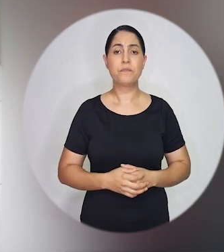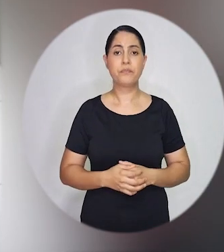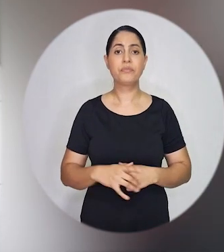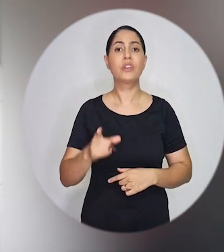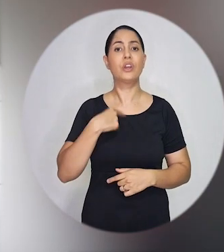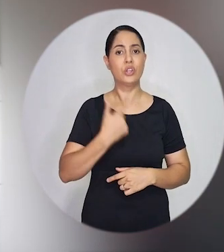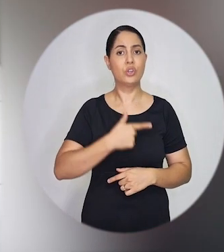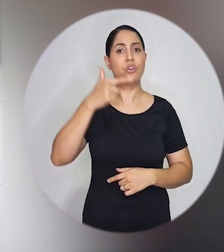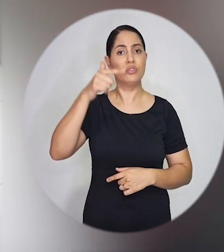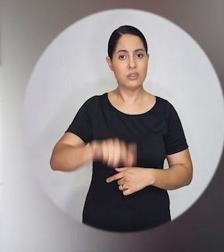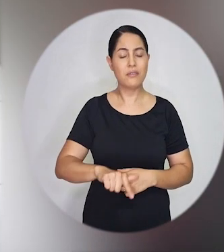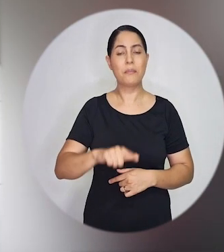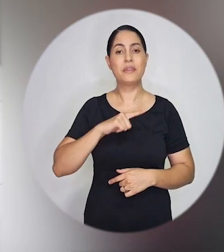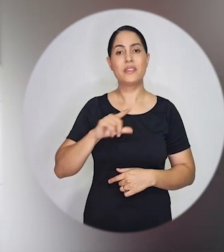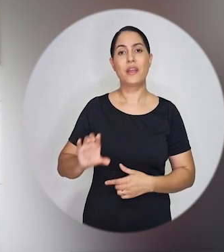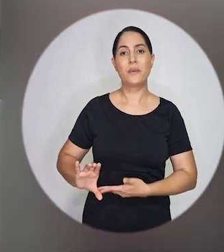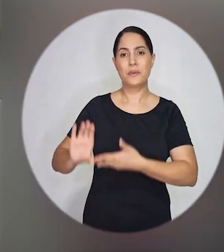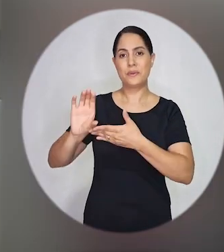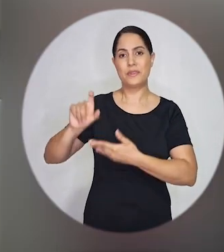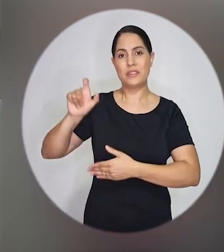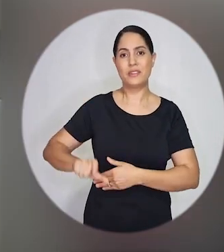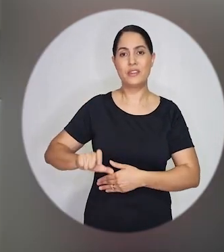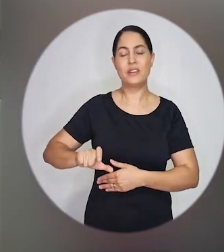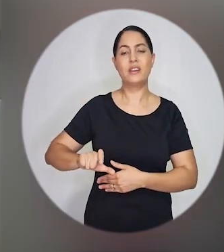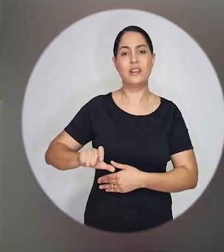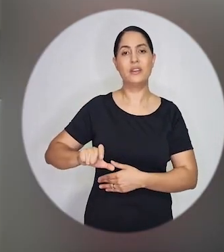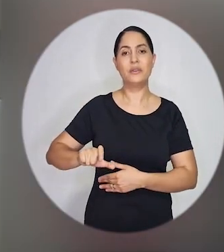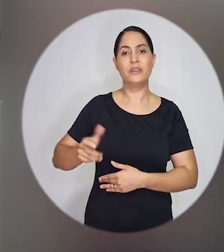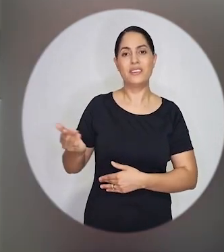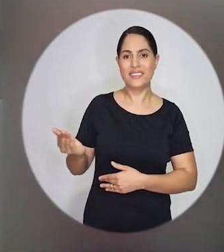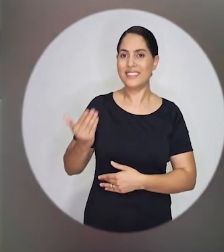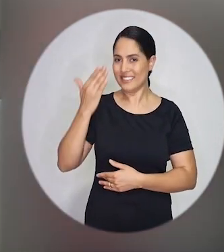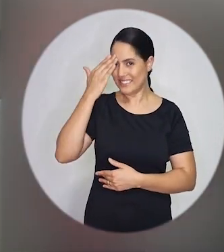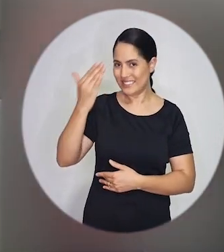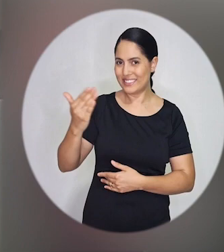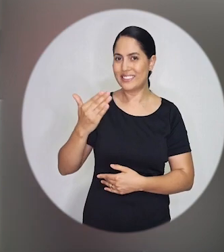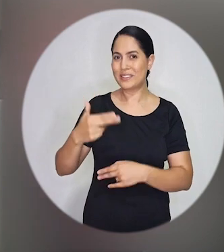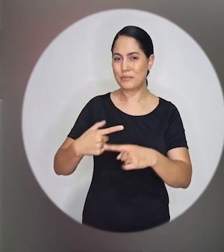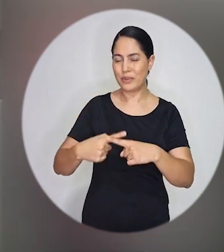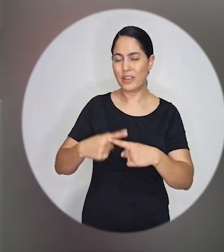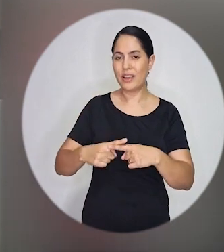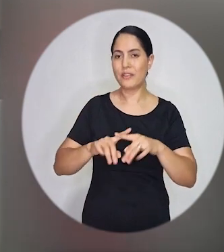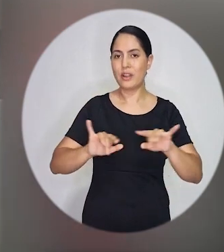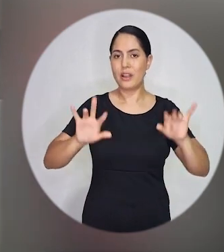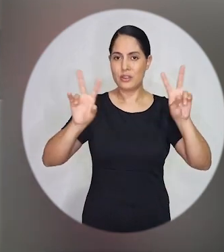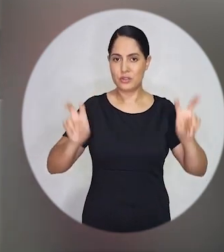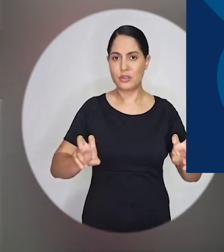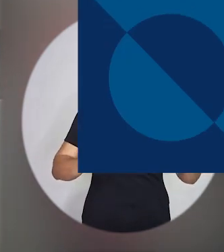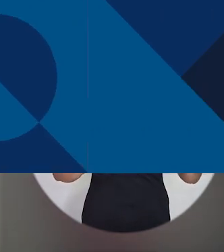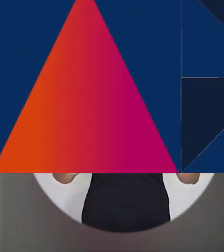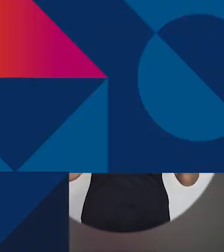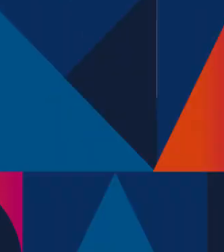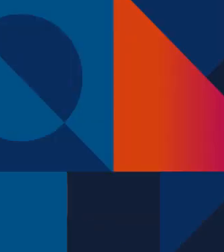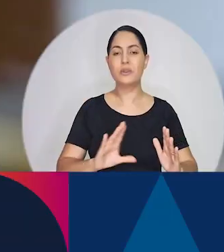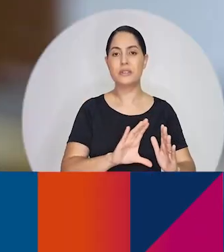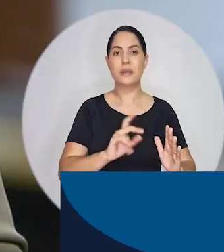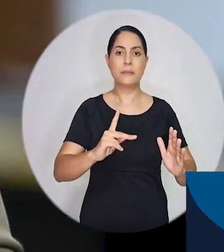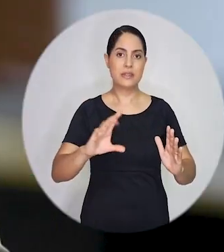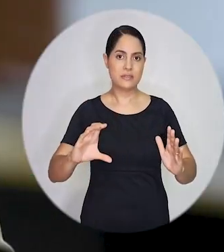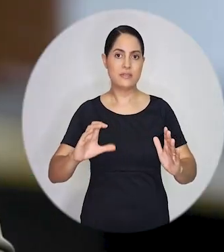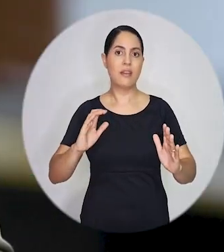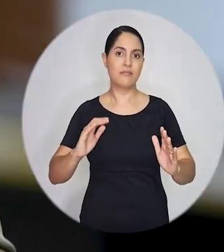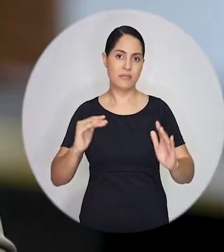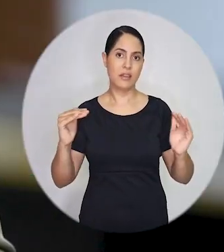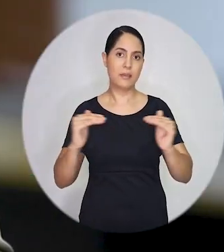mais uma vez aqui, com a presença do conselheiro Choi, a advocacia agradece essa equiparação aos prazos do CPC.